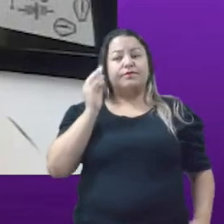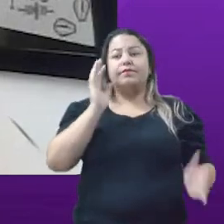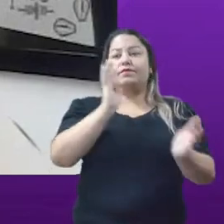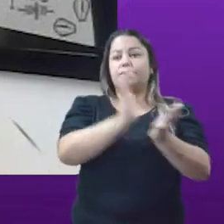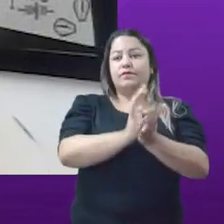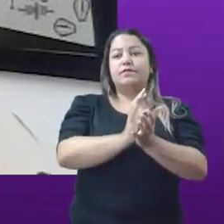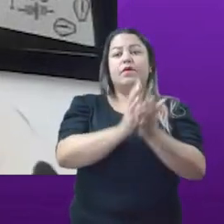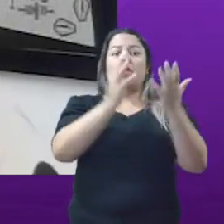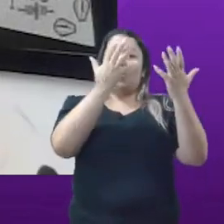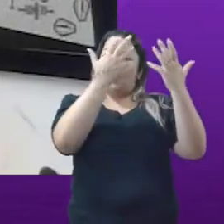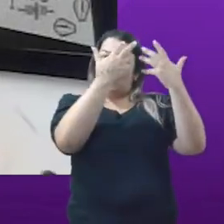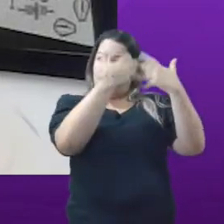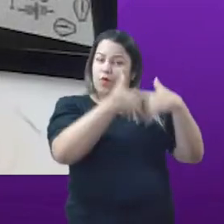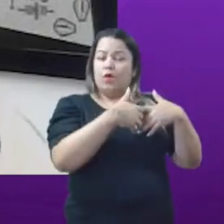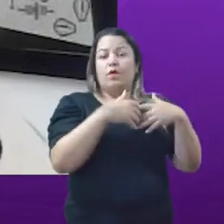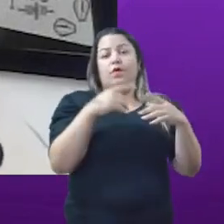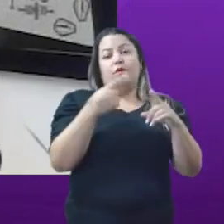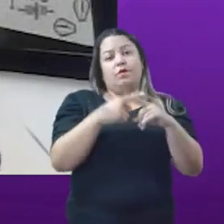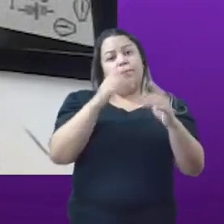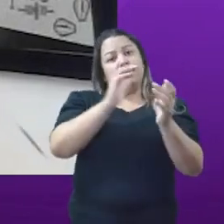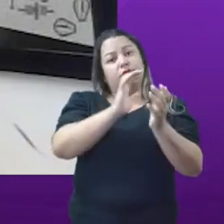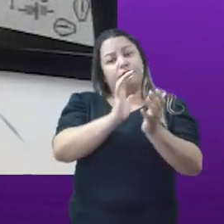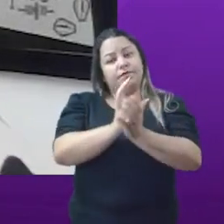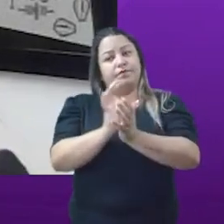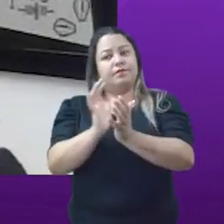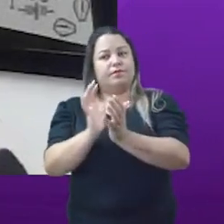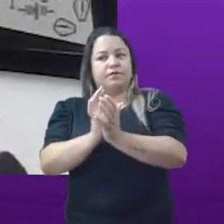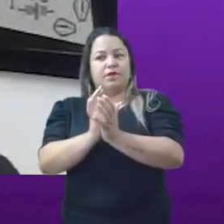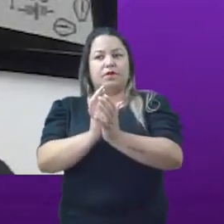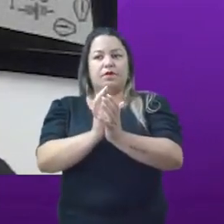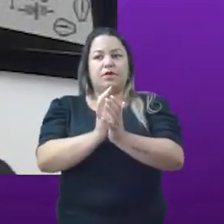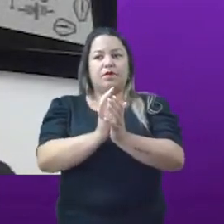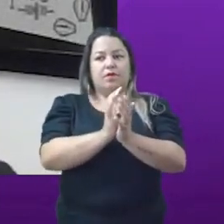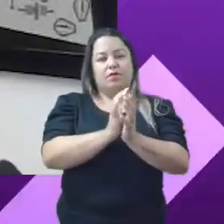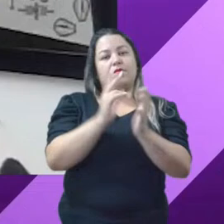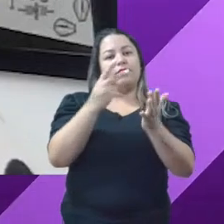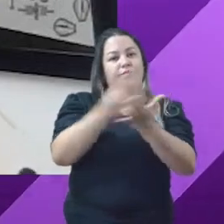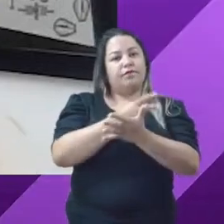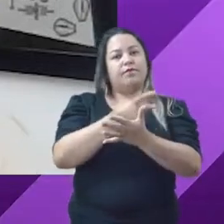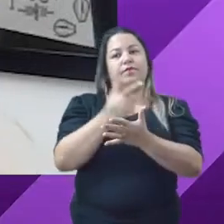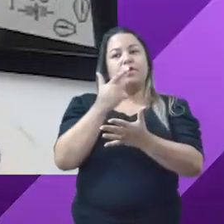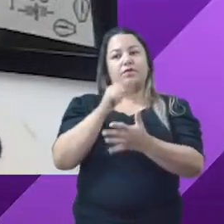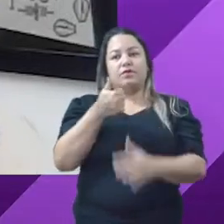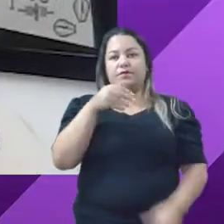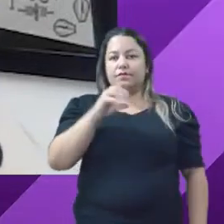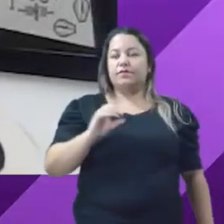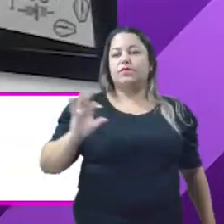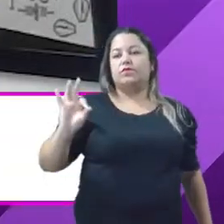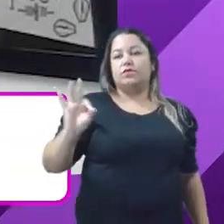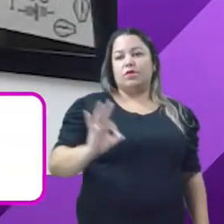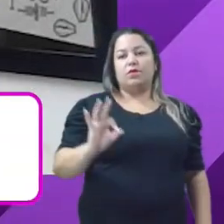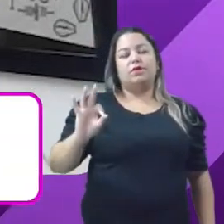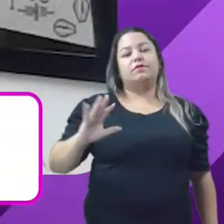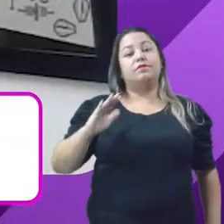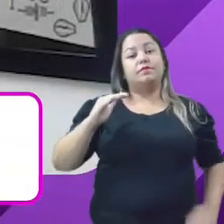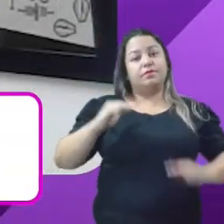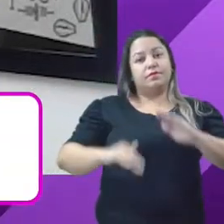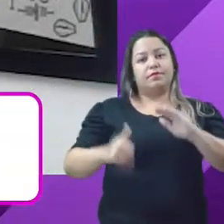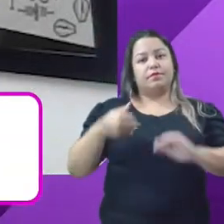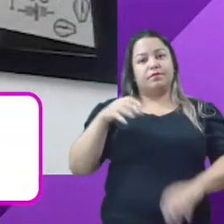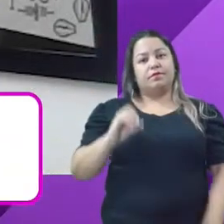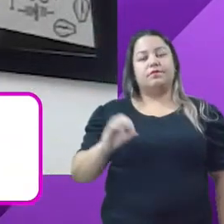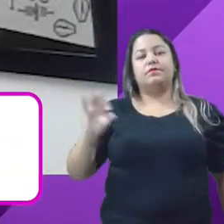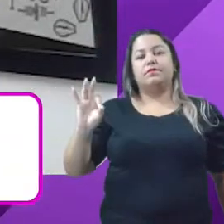reflexivos masculinos, porque a reincidência é menor que 10%. Ou seja, menos de 10%